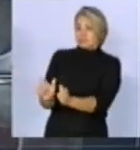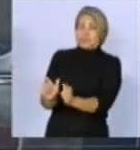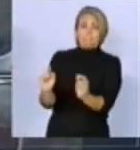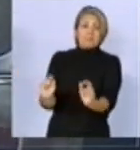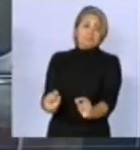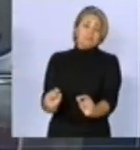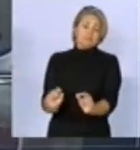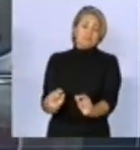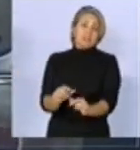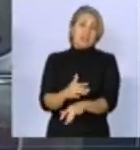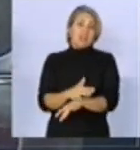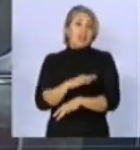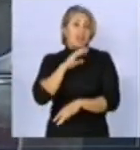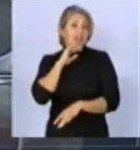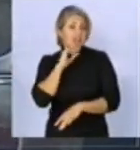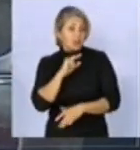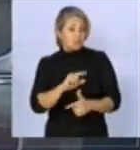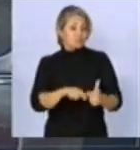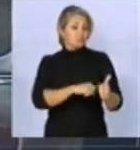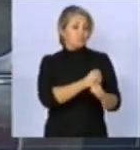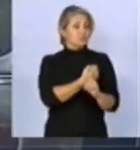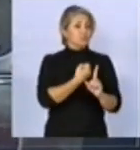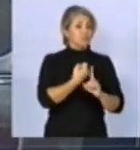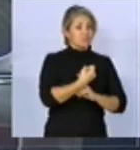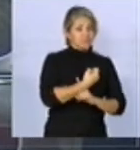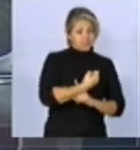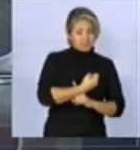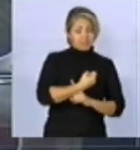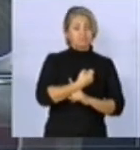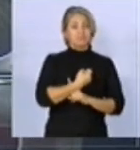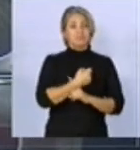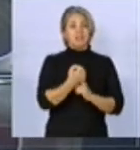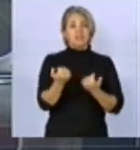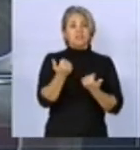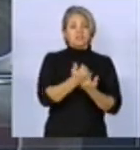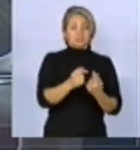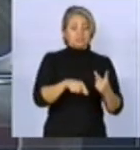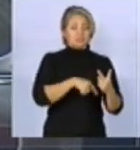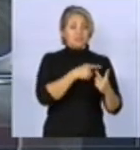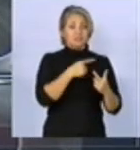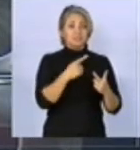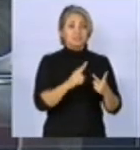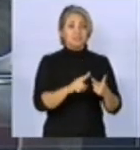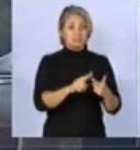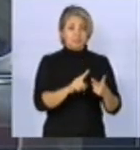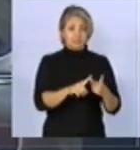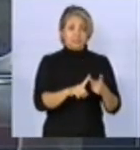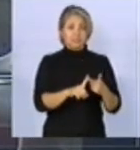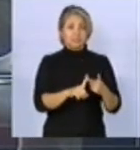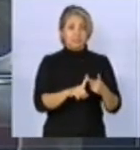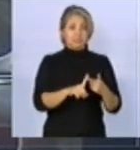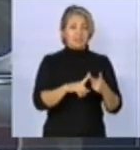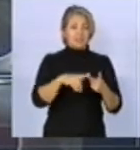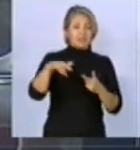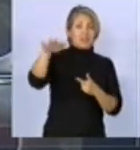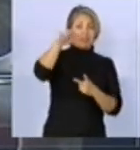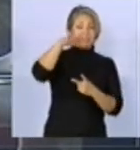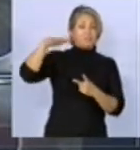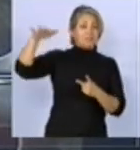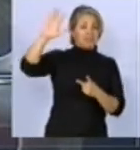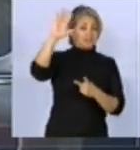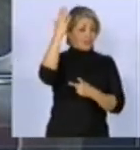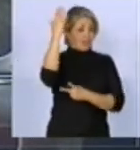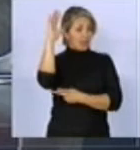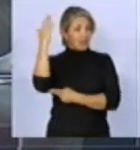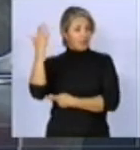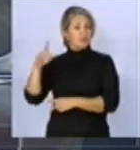menor Então ela é ruim do ponto de vista social essa substituição tá tendo ali do ponto de vista Ambiental do